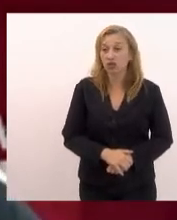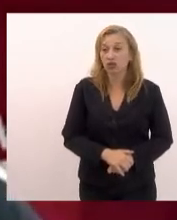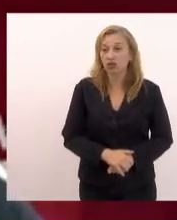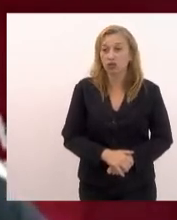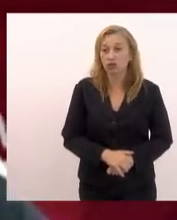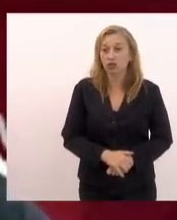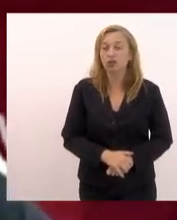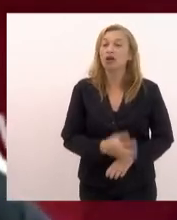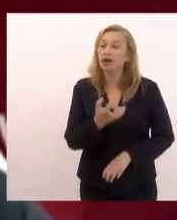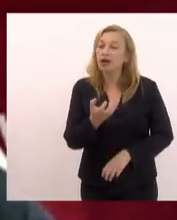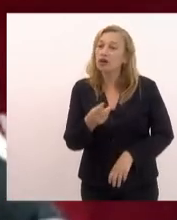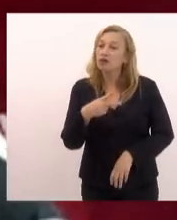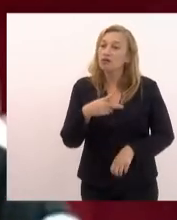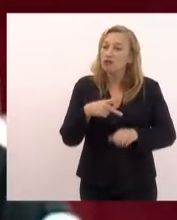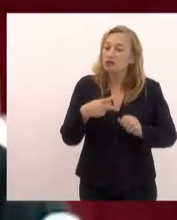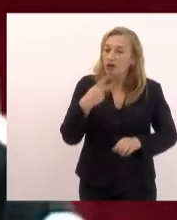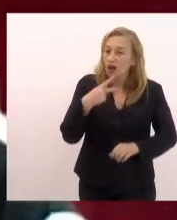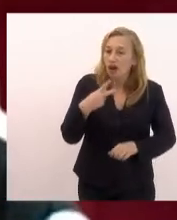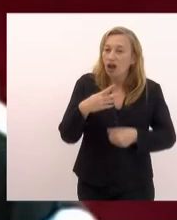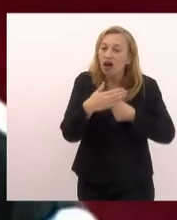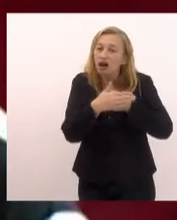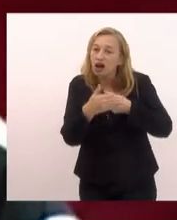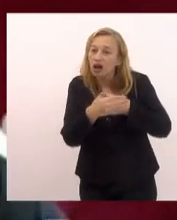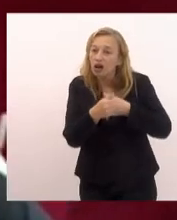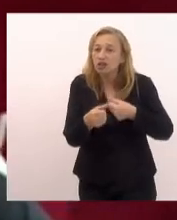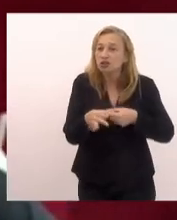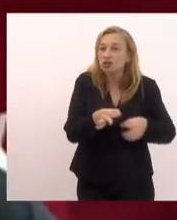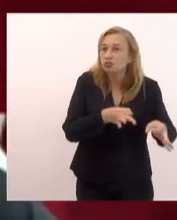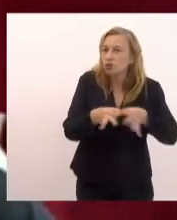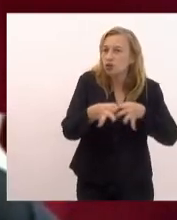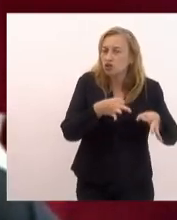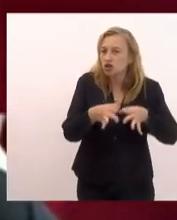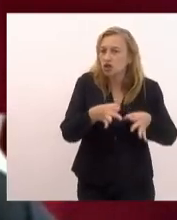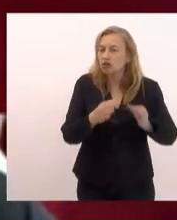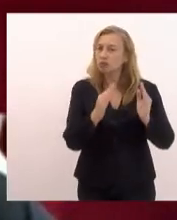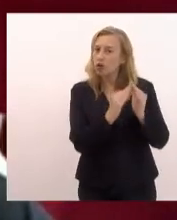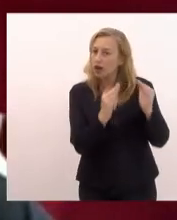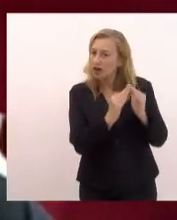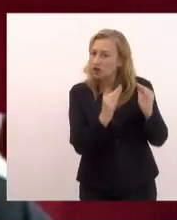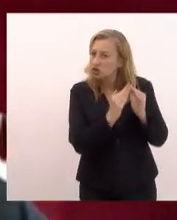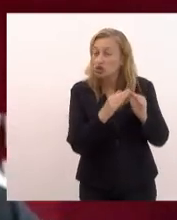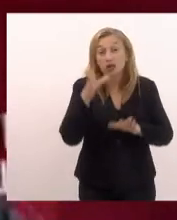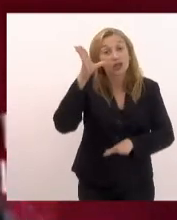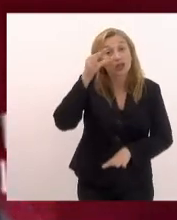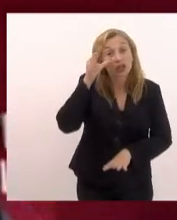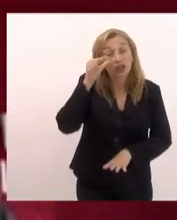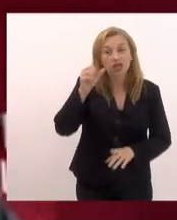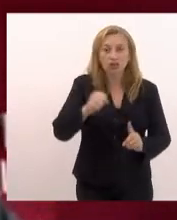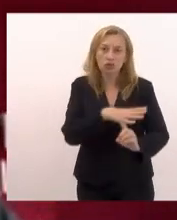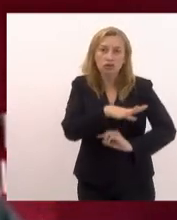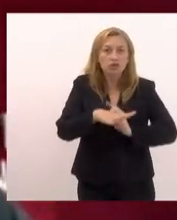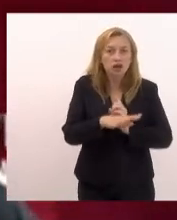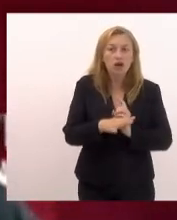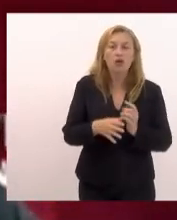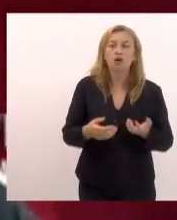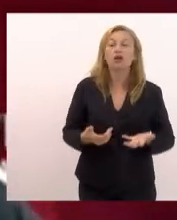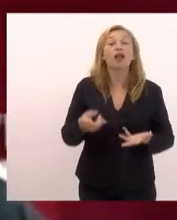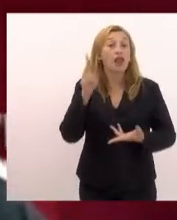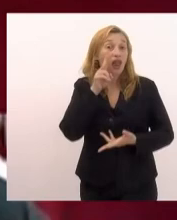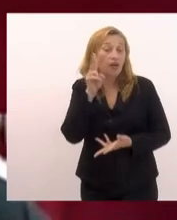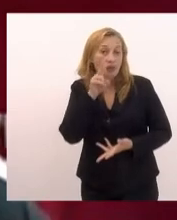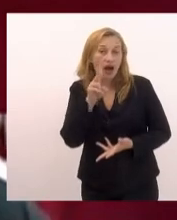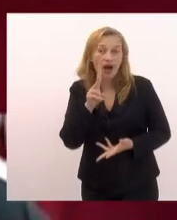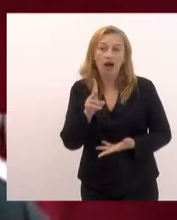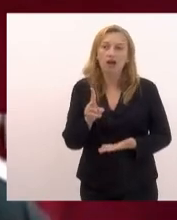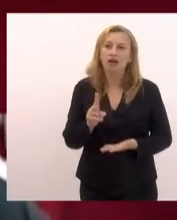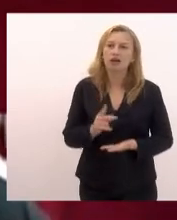a carência de projetos como projetos de habitação de interesse social, né? Quero lembrar que,